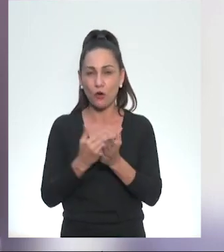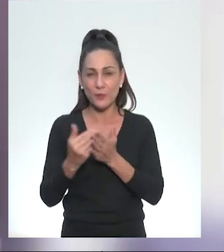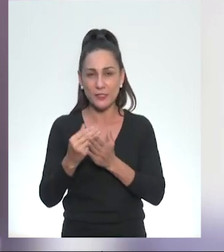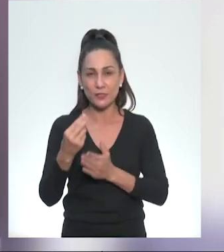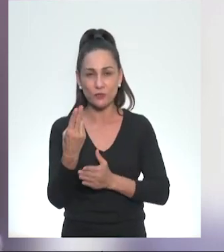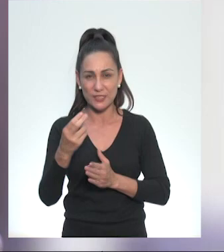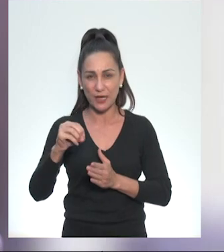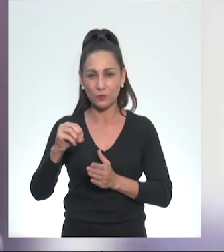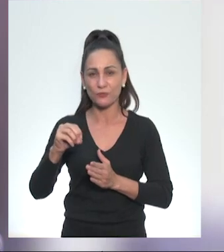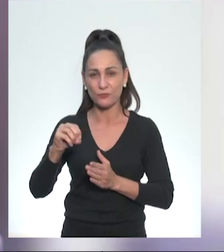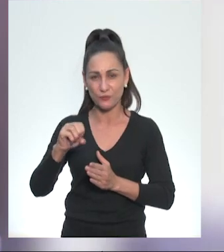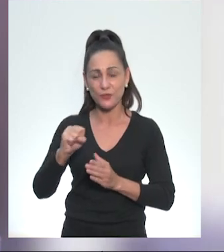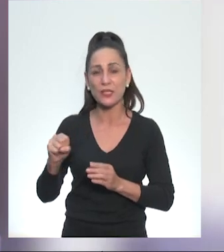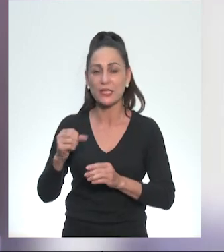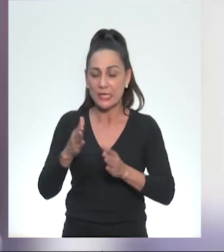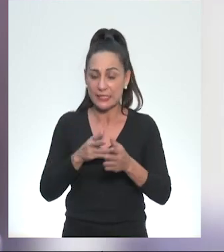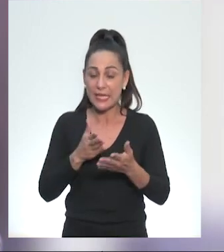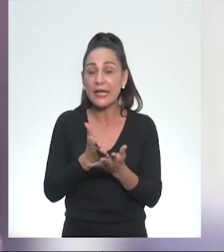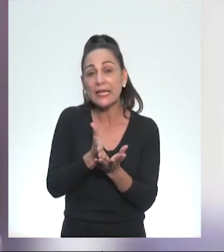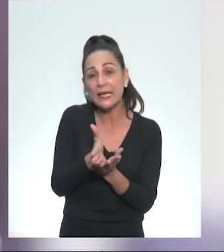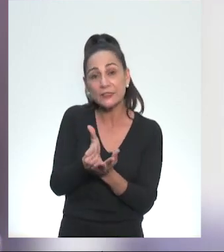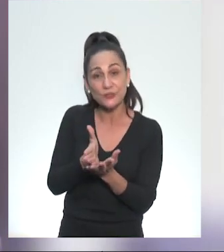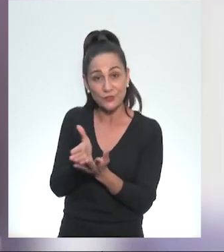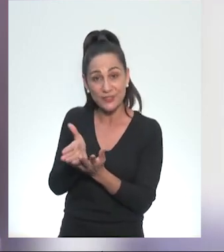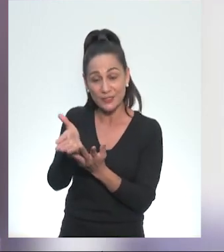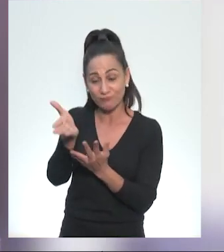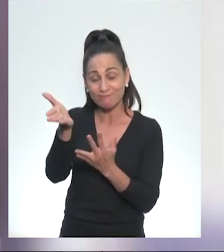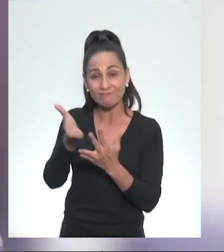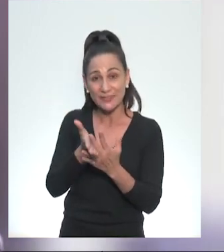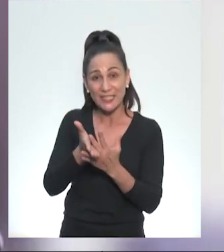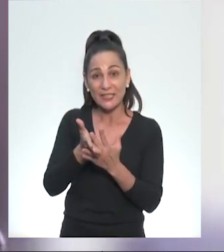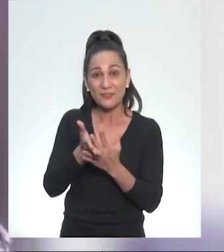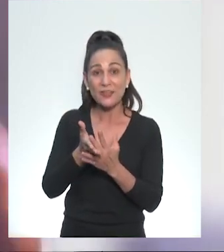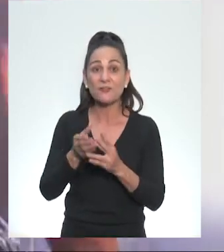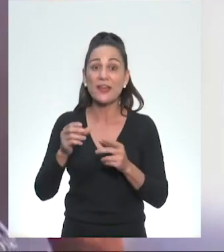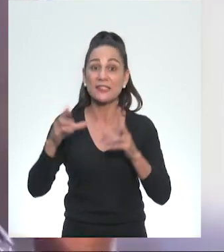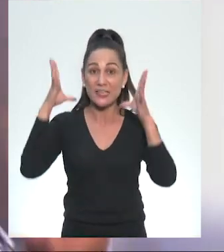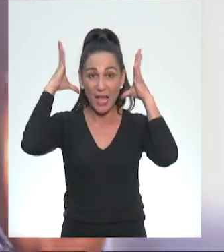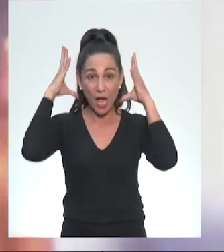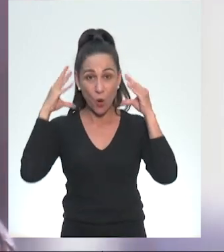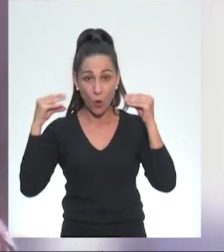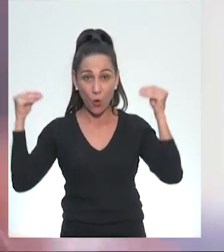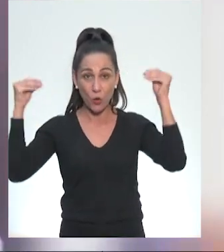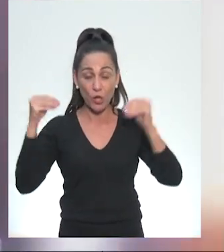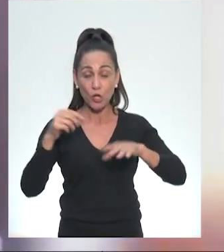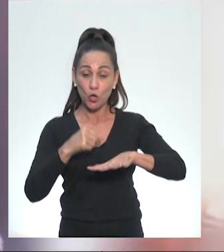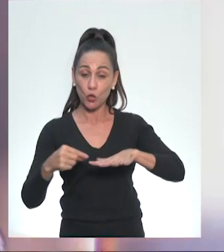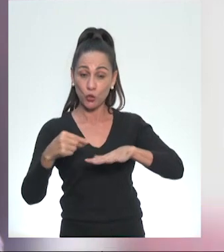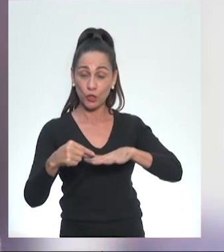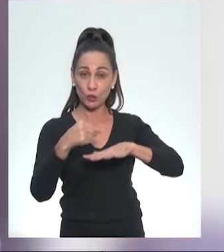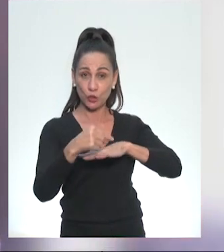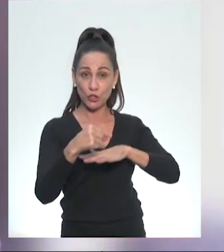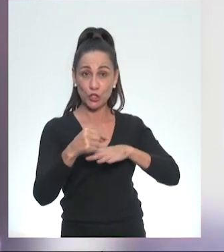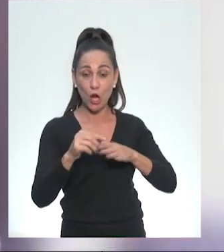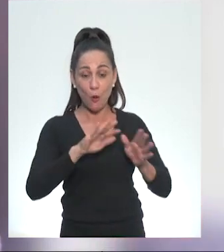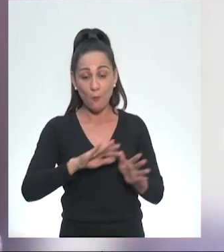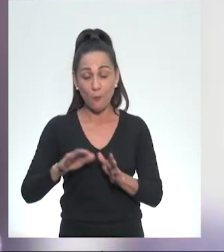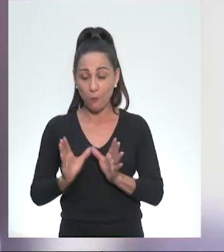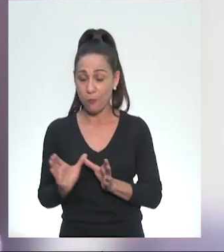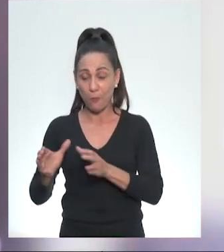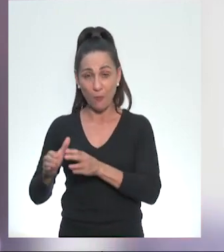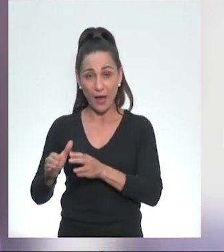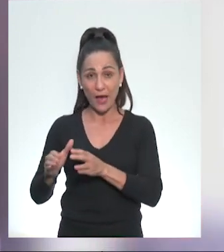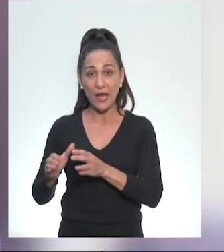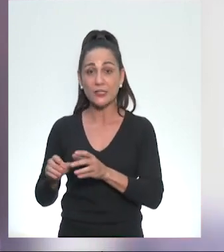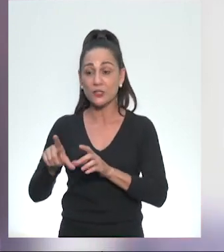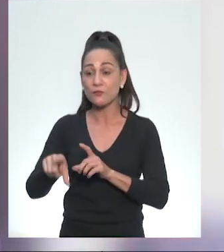XX, tem aquela divisão que é feita na Holanda, colocando o continente africano em partes que foram